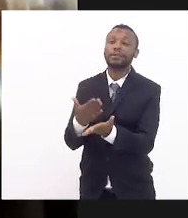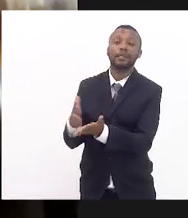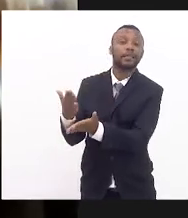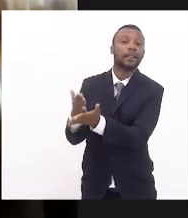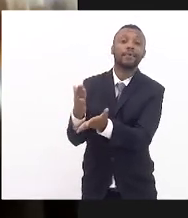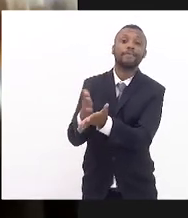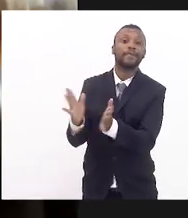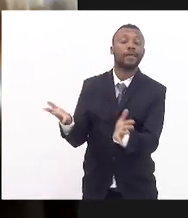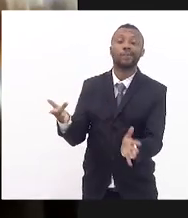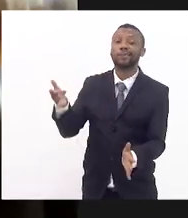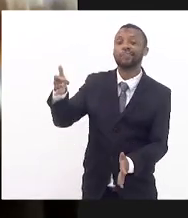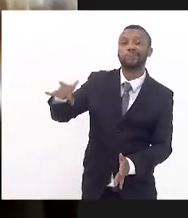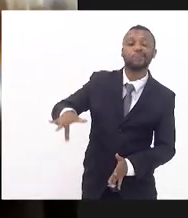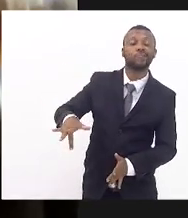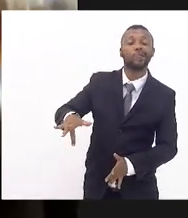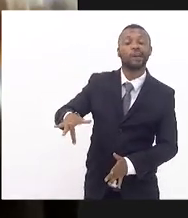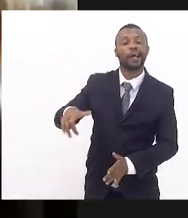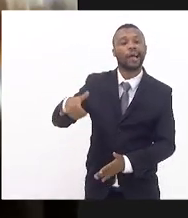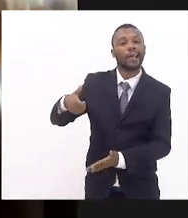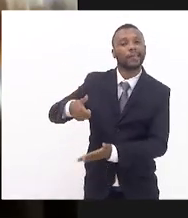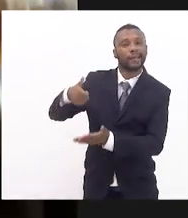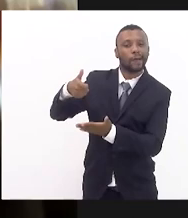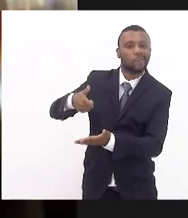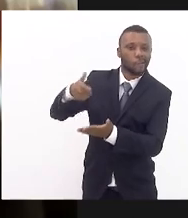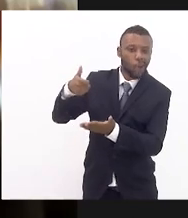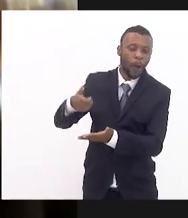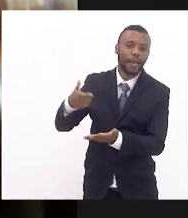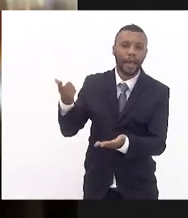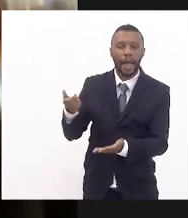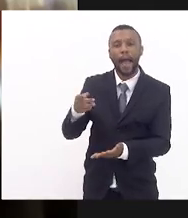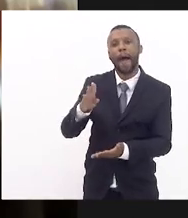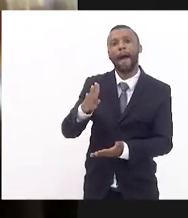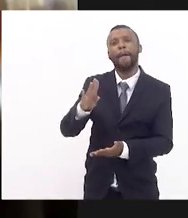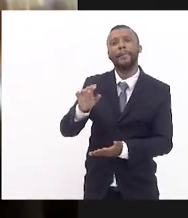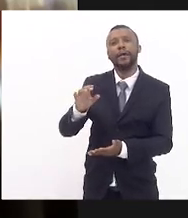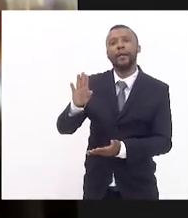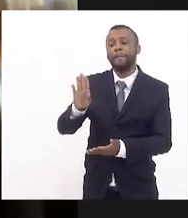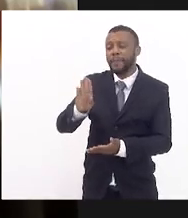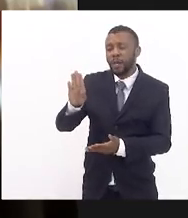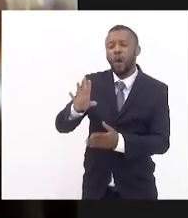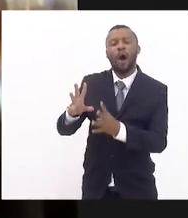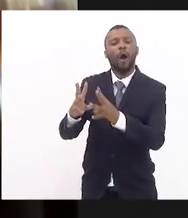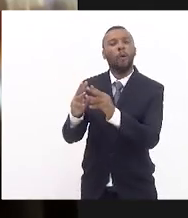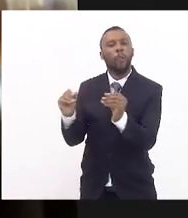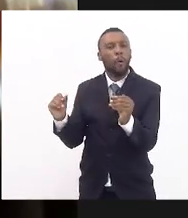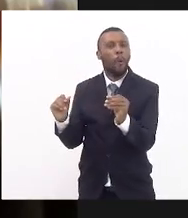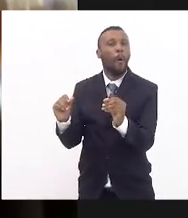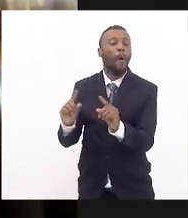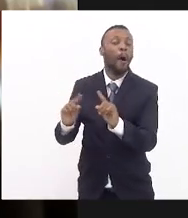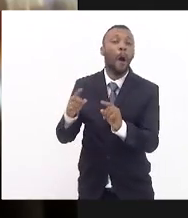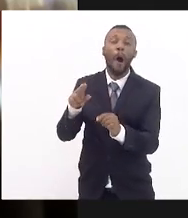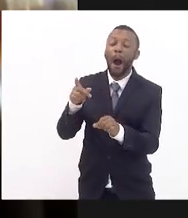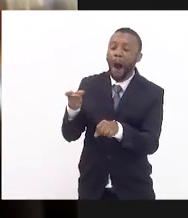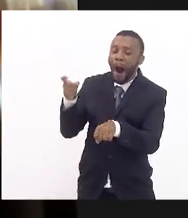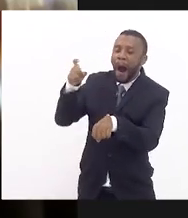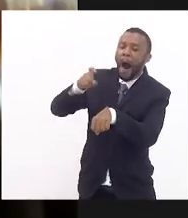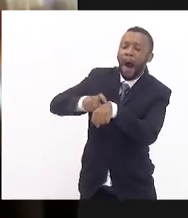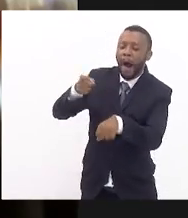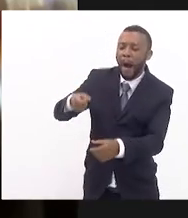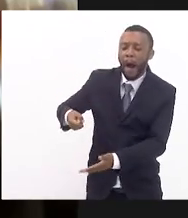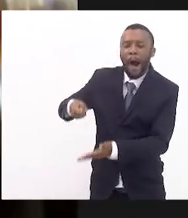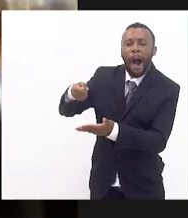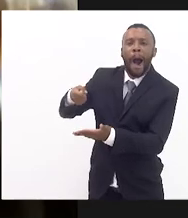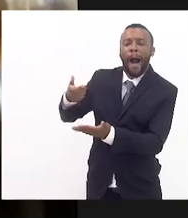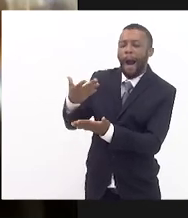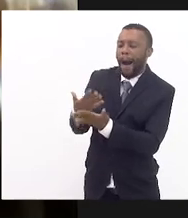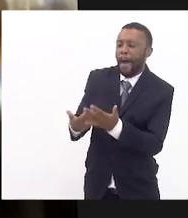bolsas biodegradável, que é para ser biodegradável, mas não para biodegradar na mão da pessoa, né? Biodegradar